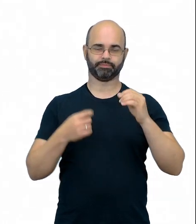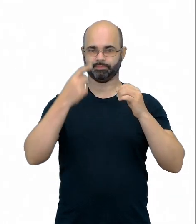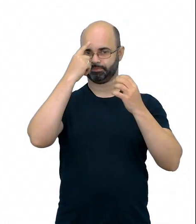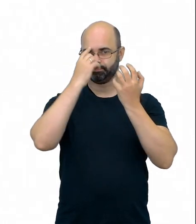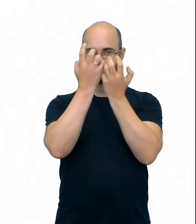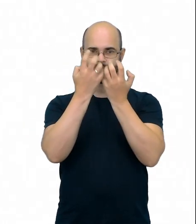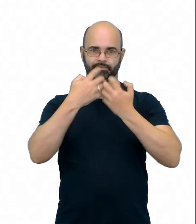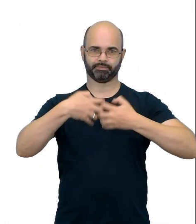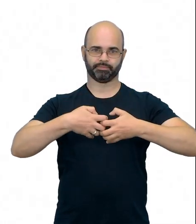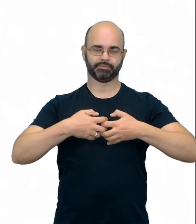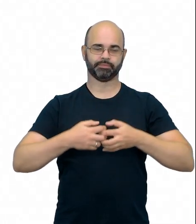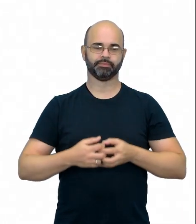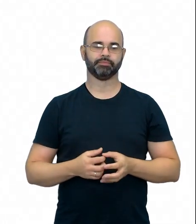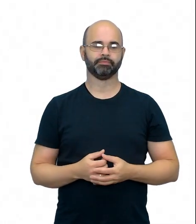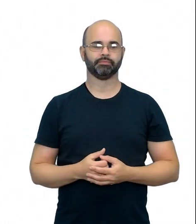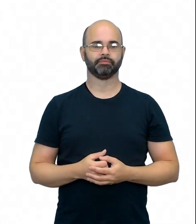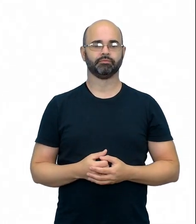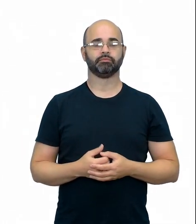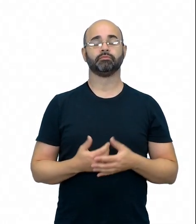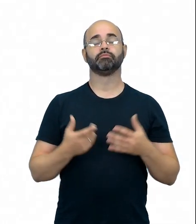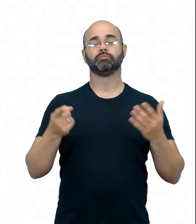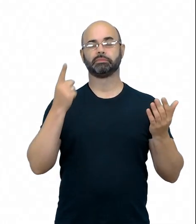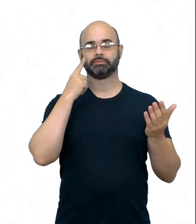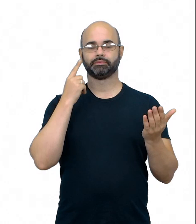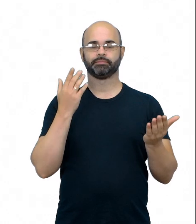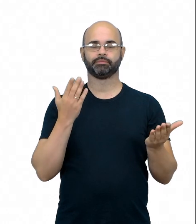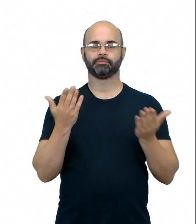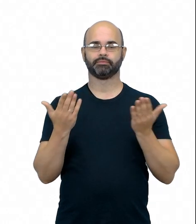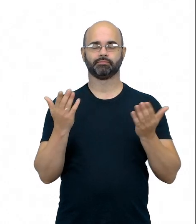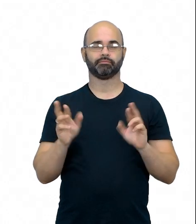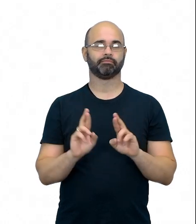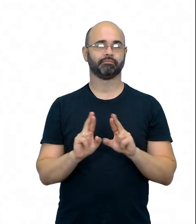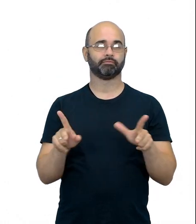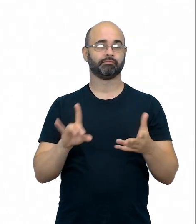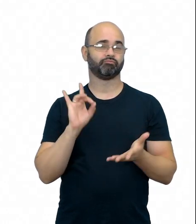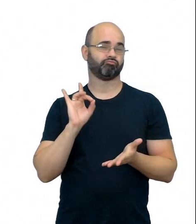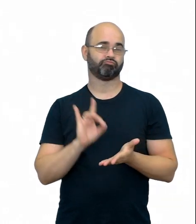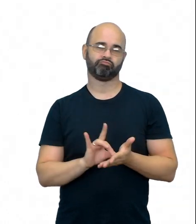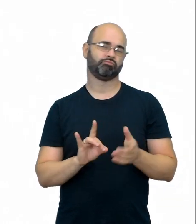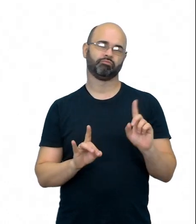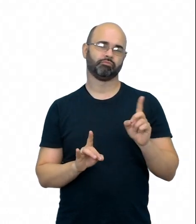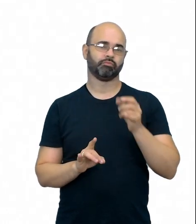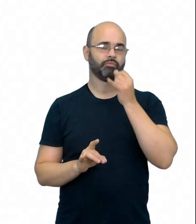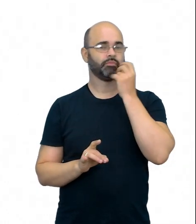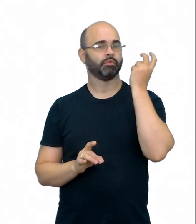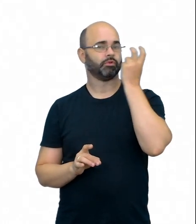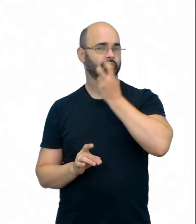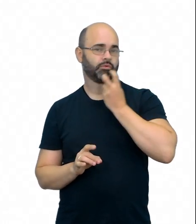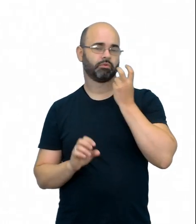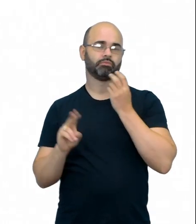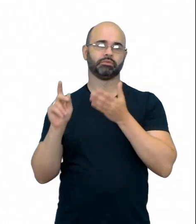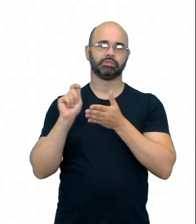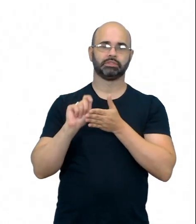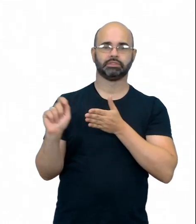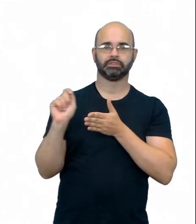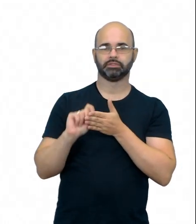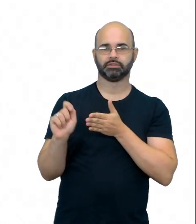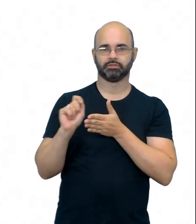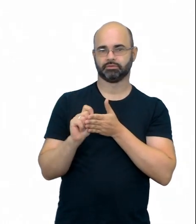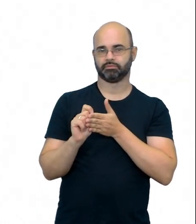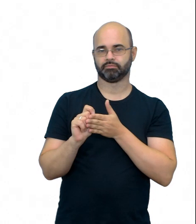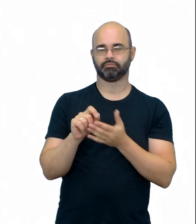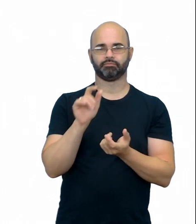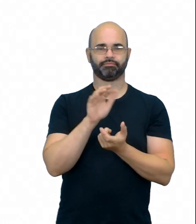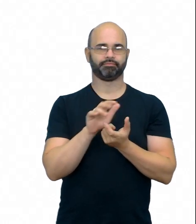há uma dicotomia real entre a oralidade e a escrita, a oralidade e o